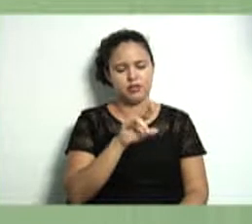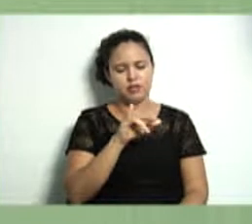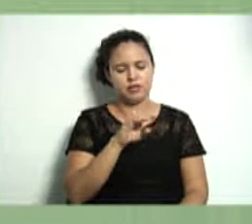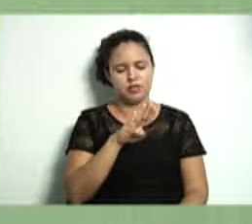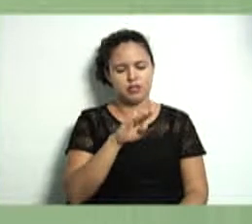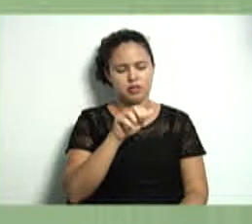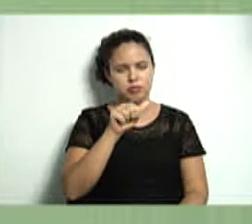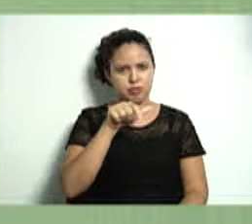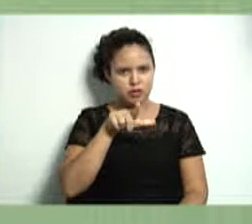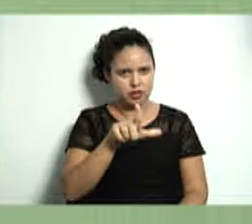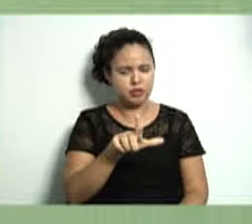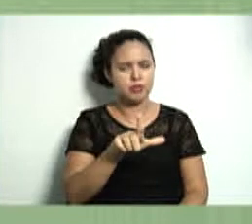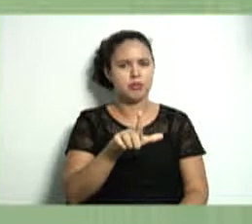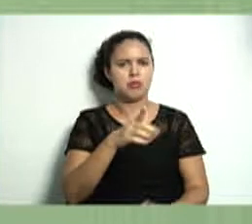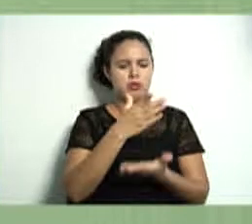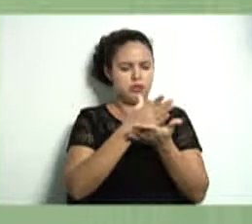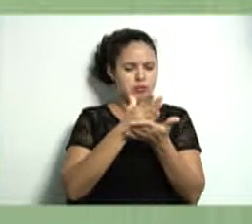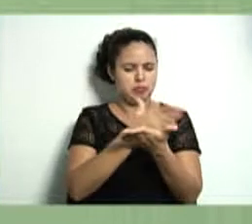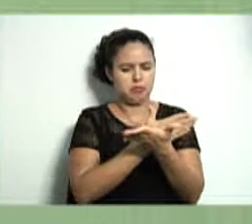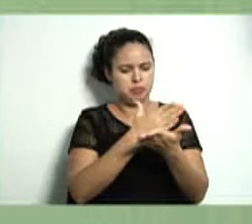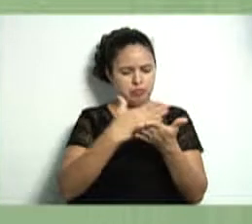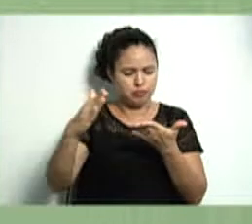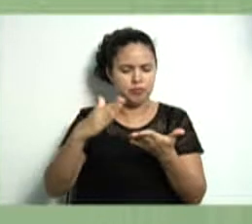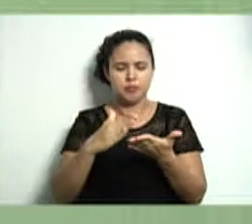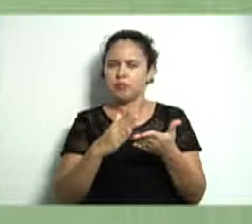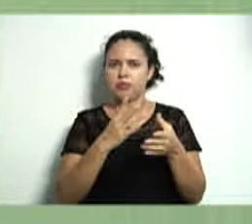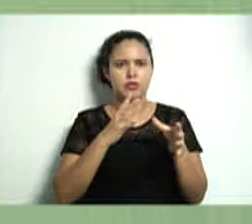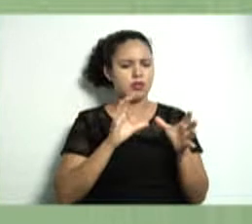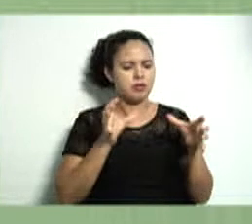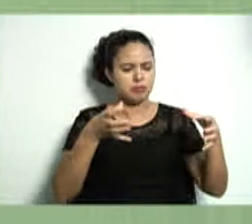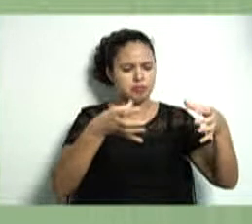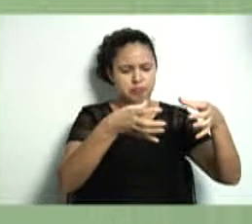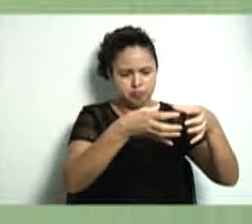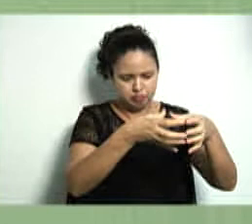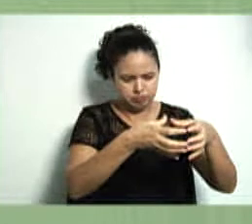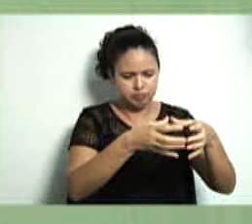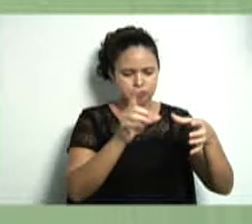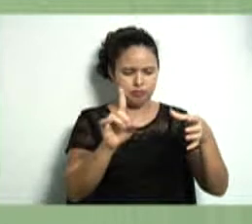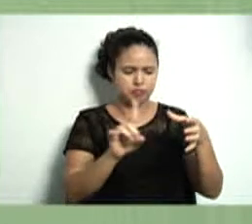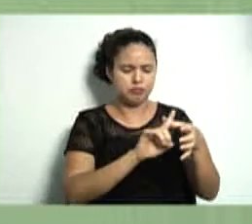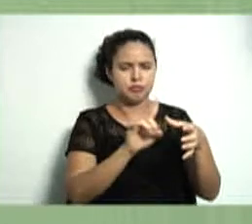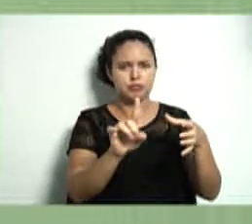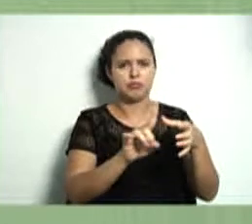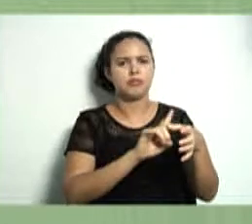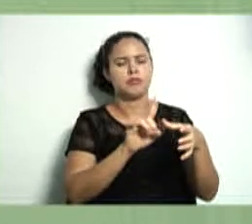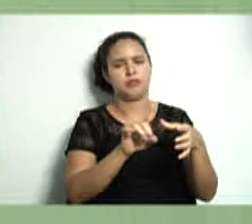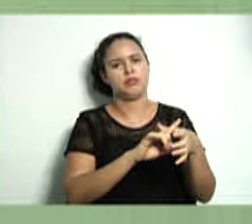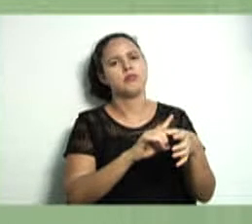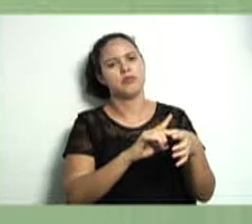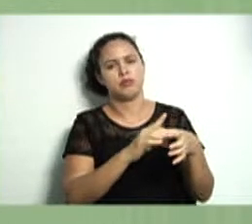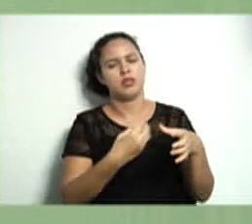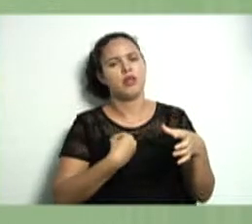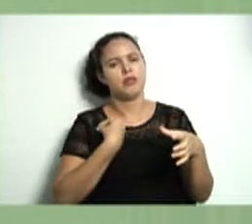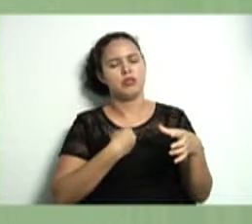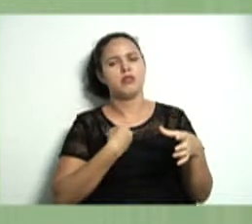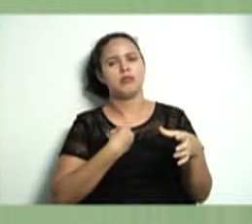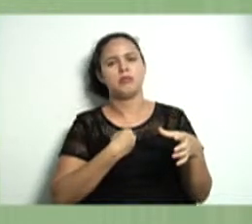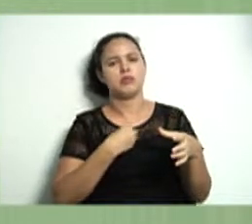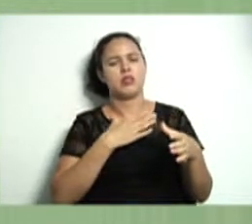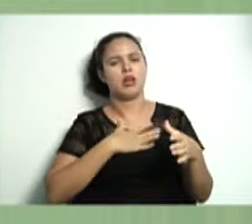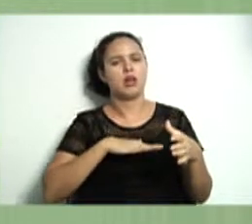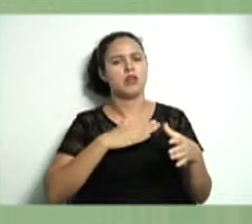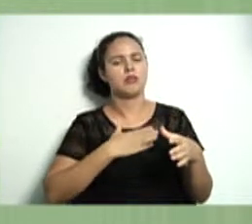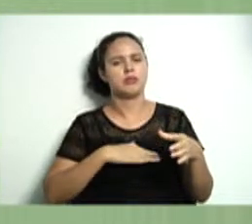dividem muito para produzir os bens de qual eles necessitam, eles são esse modo de produção. O